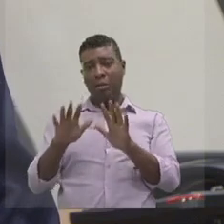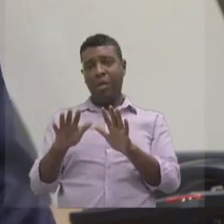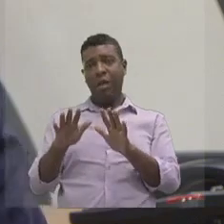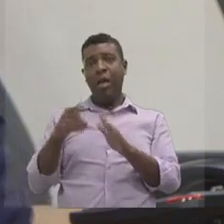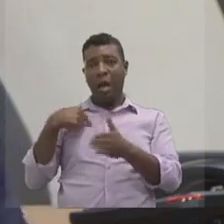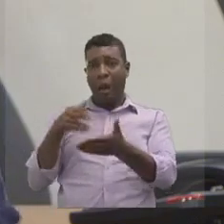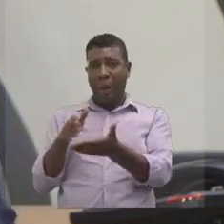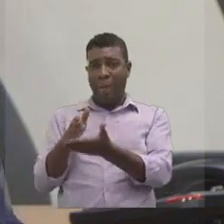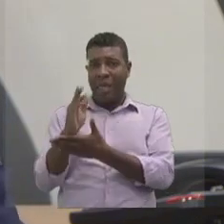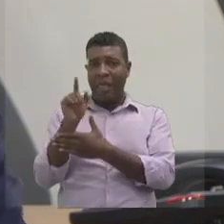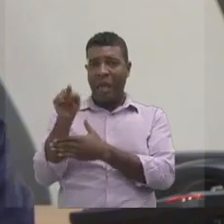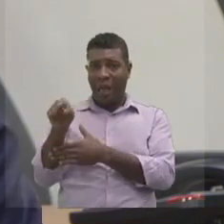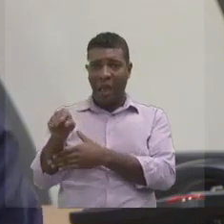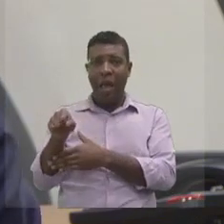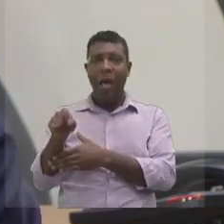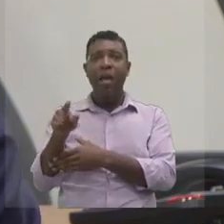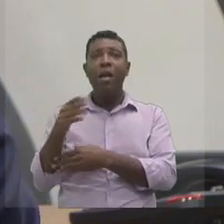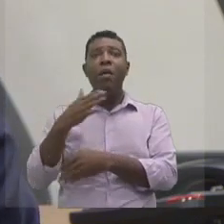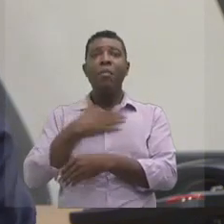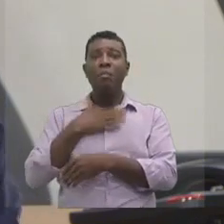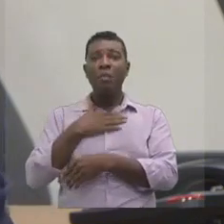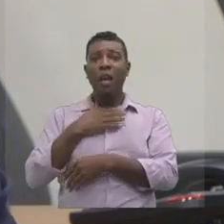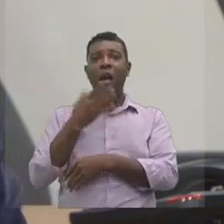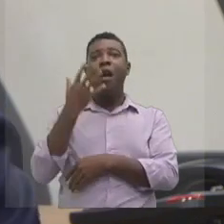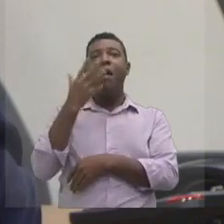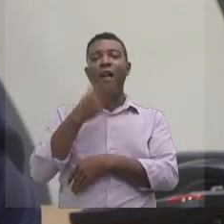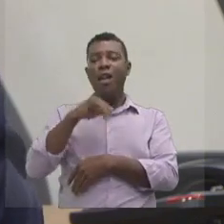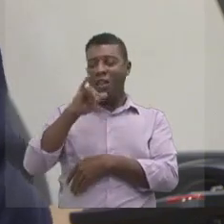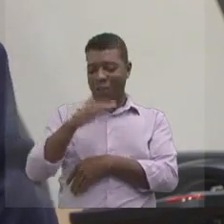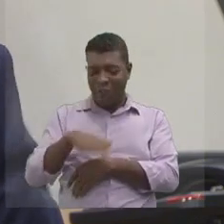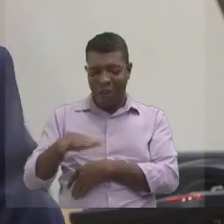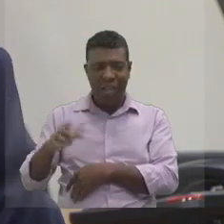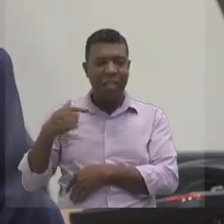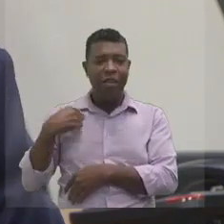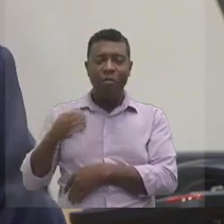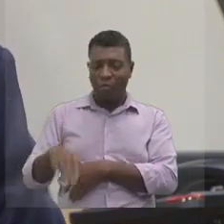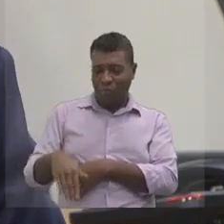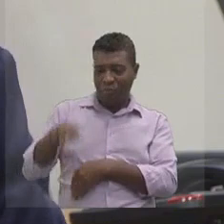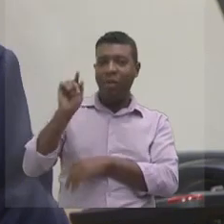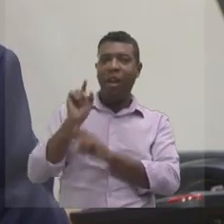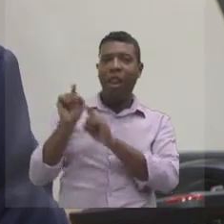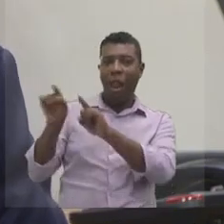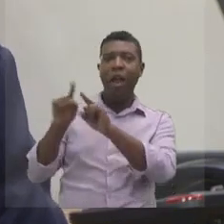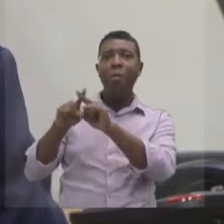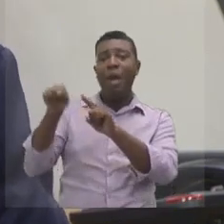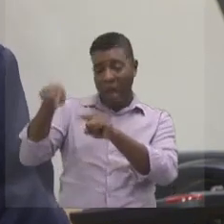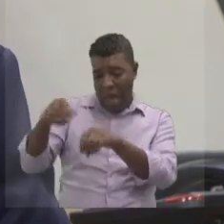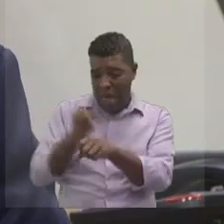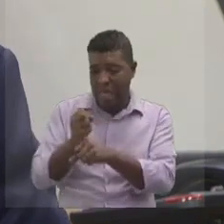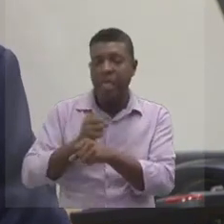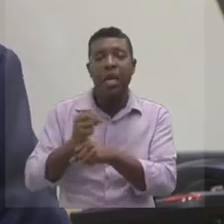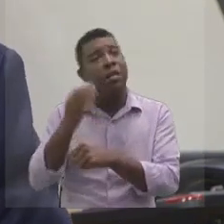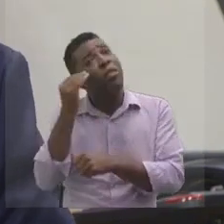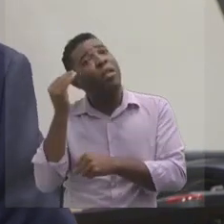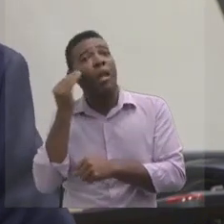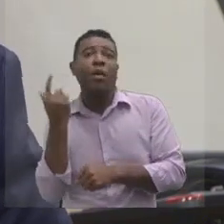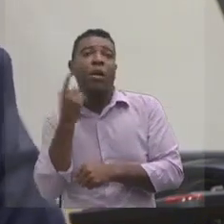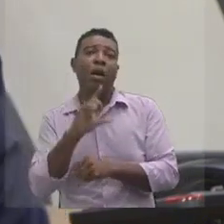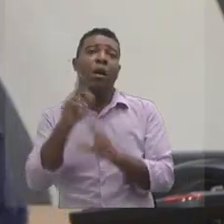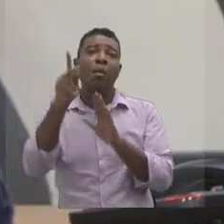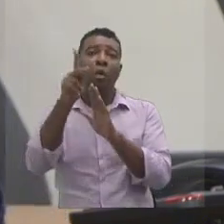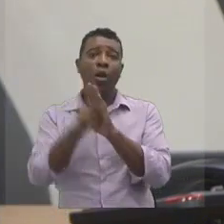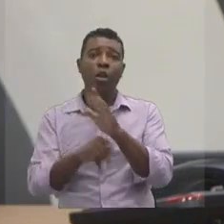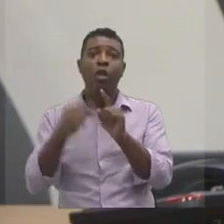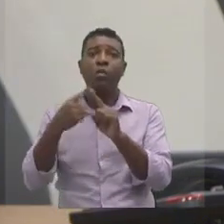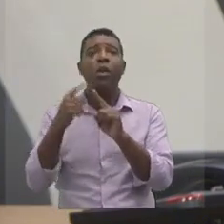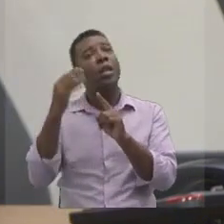passei muito tempo da minha infância então conheço bem a cidade também mas vamos avançar esse ano projeto a gente conseguir colocar na